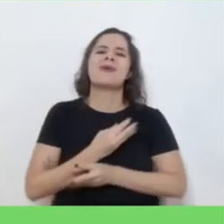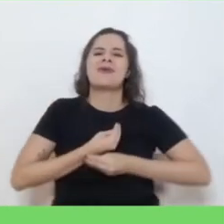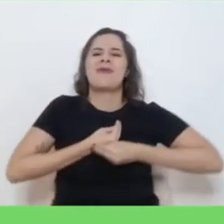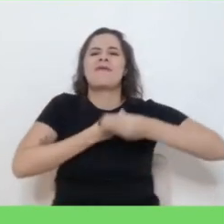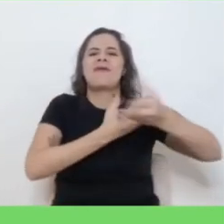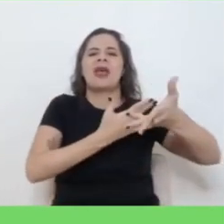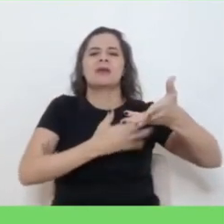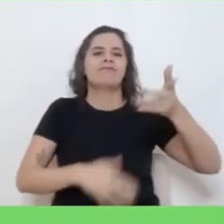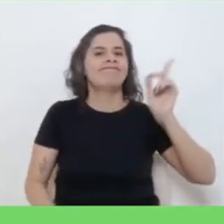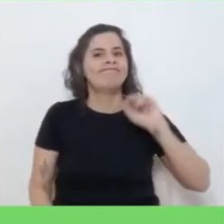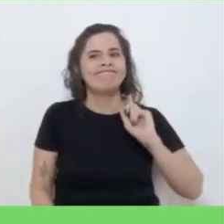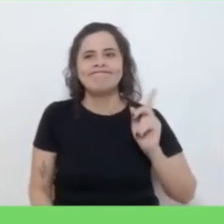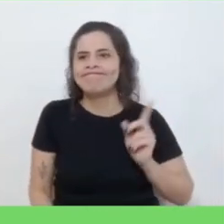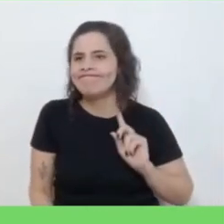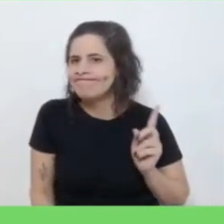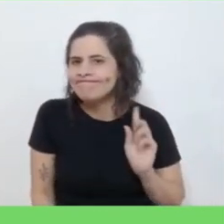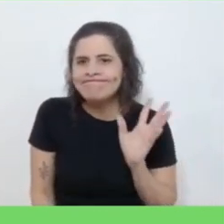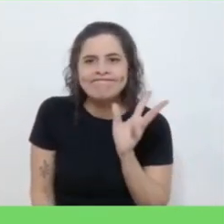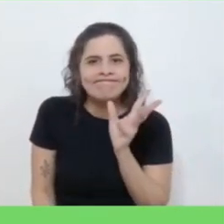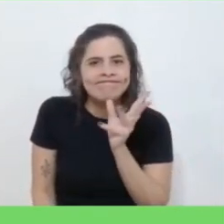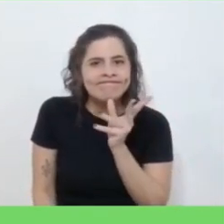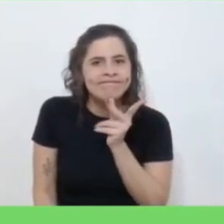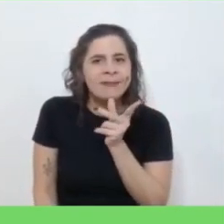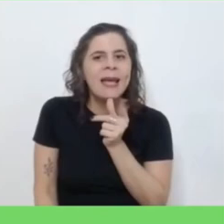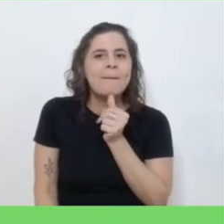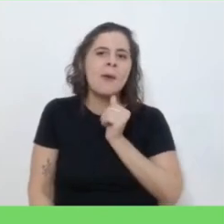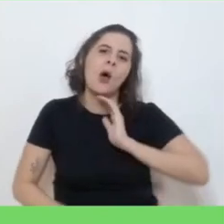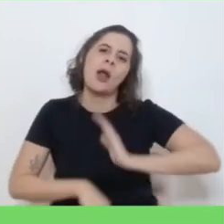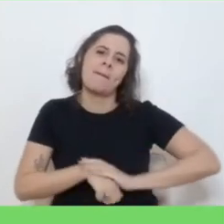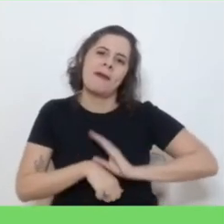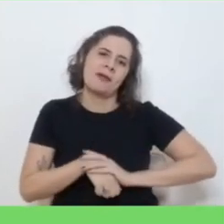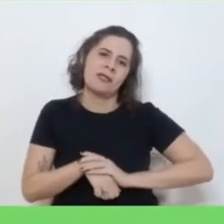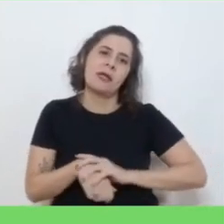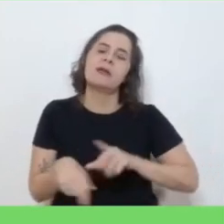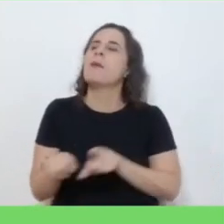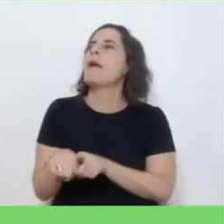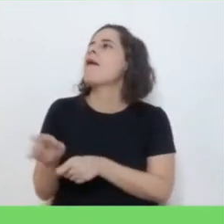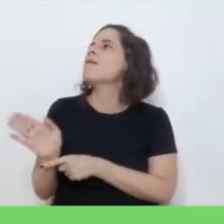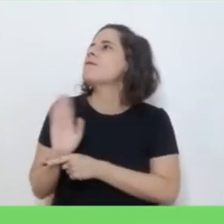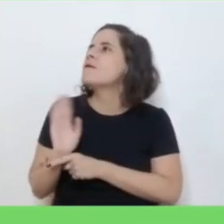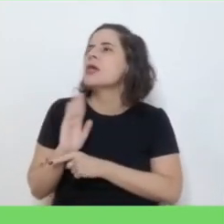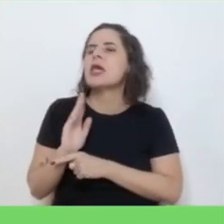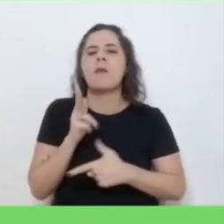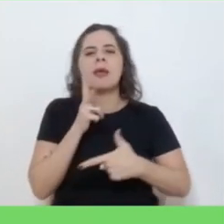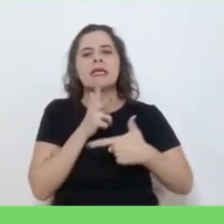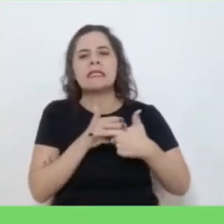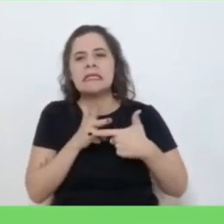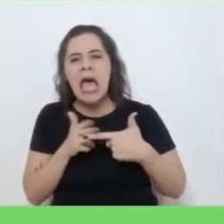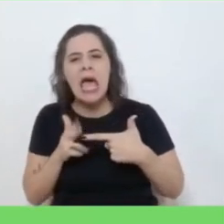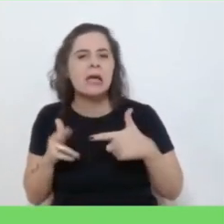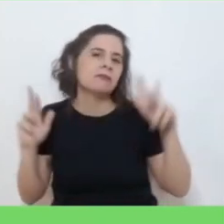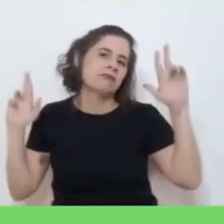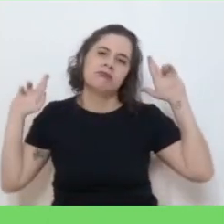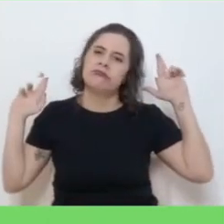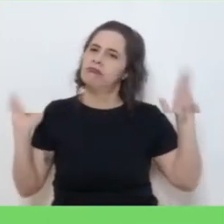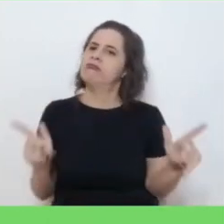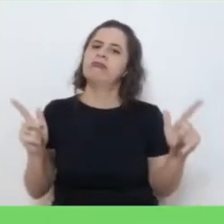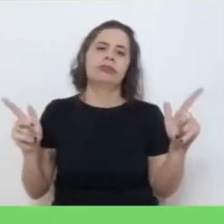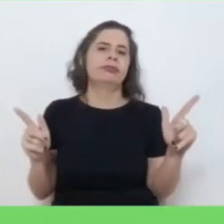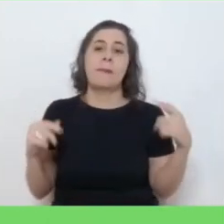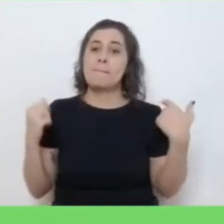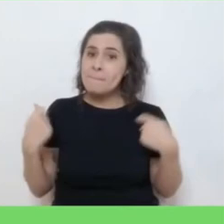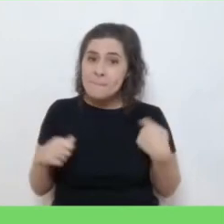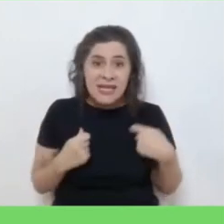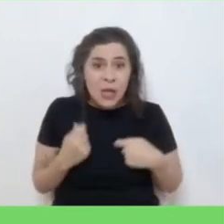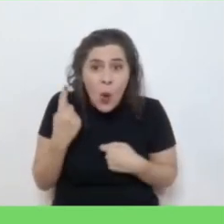está no Spotify, Não. né? Então, ou não é que nem um filme também, ou uma série. Ele é muito mais complexo nesse sentido. Você precisa,